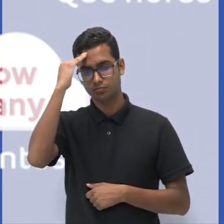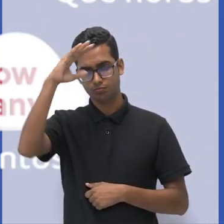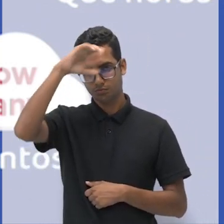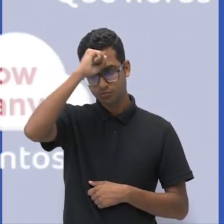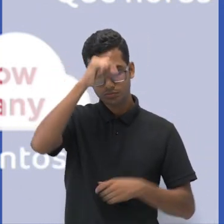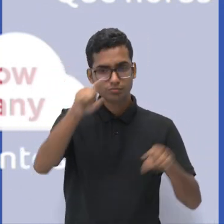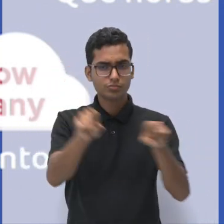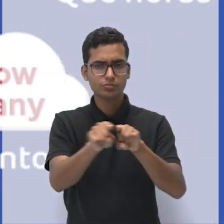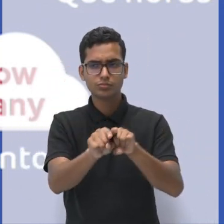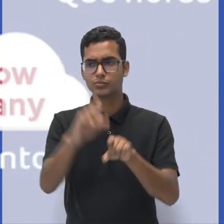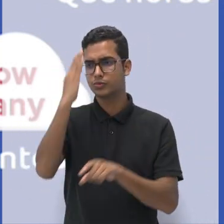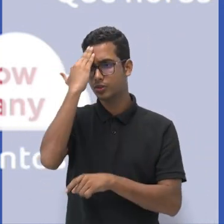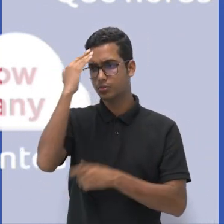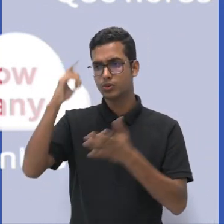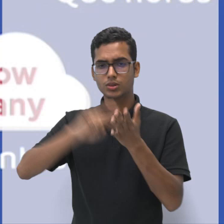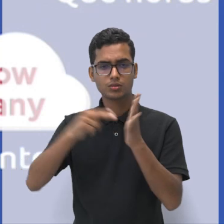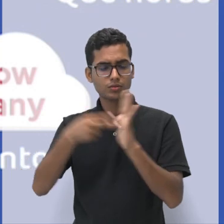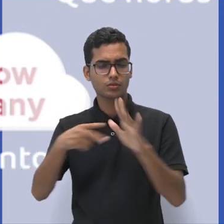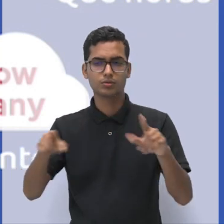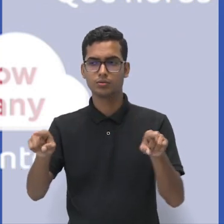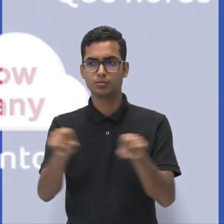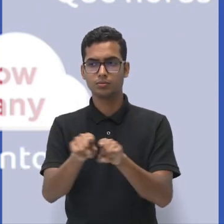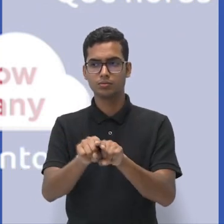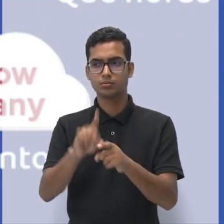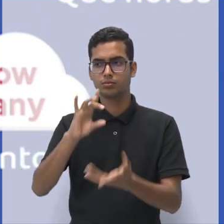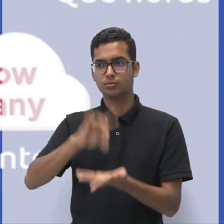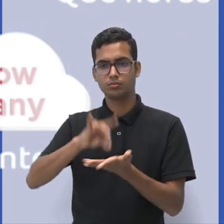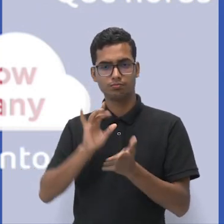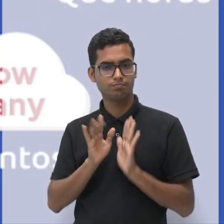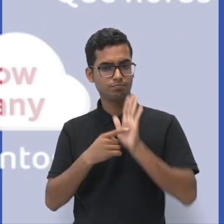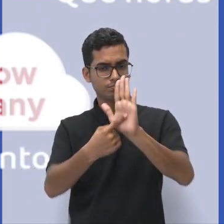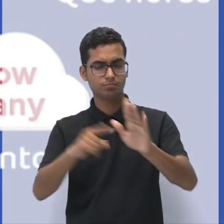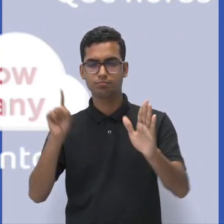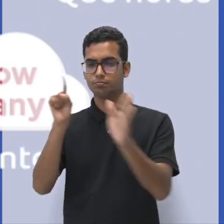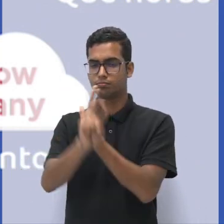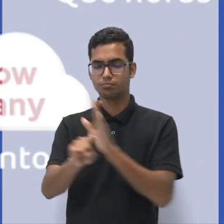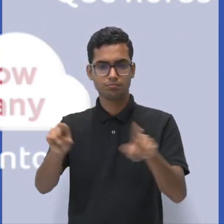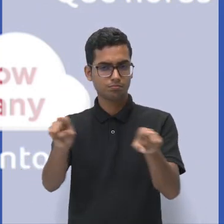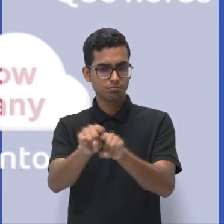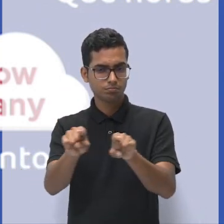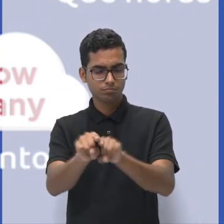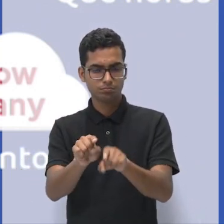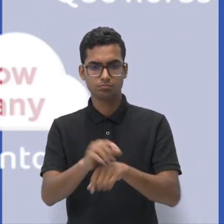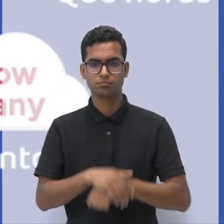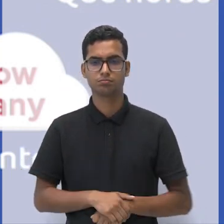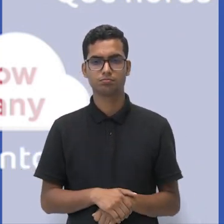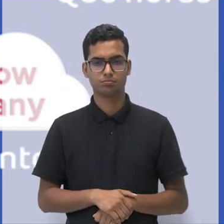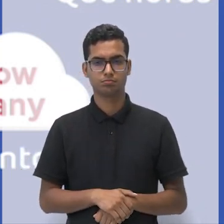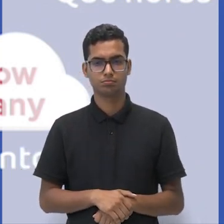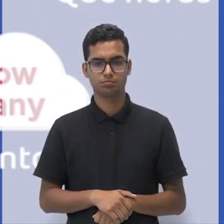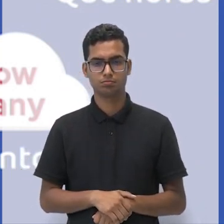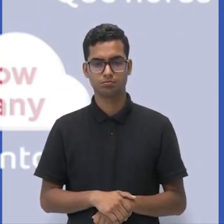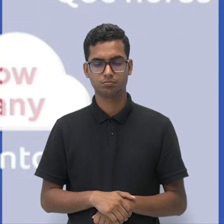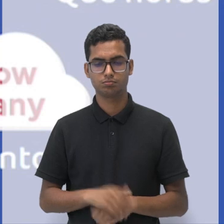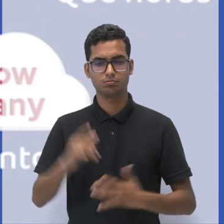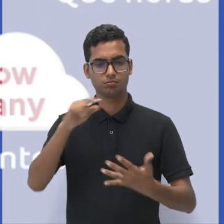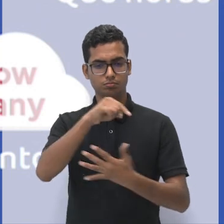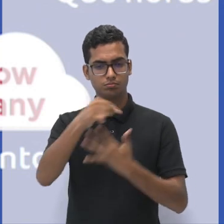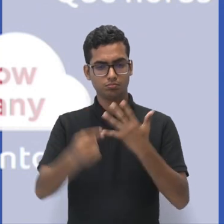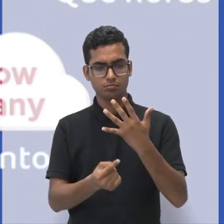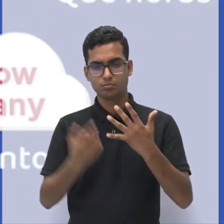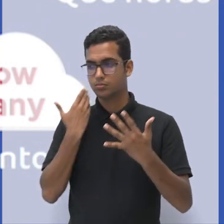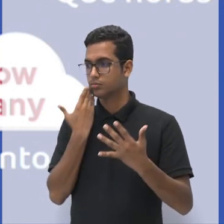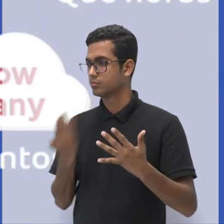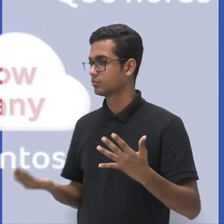saberem o que quer dizer, o que está sendo perguntado, ok? Então, where, onde, what, o que, o